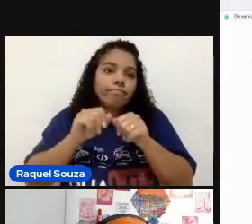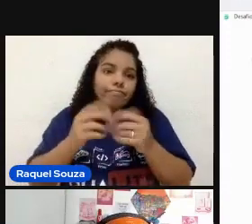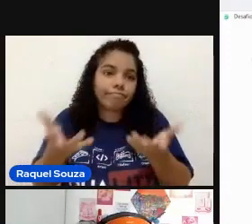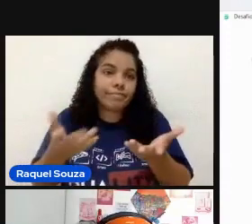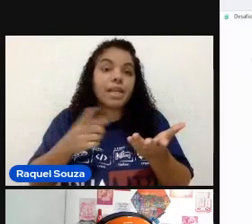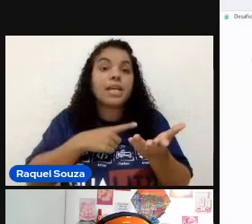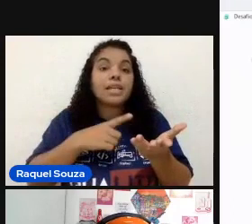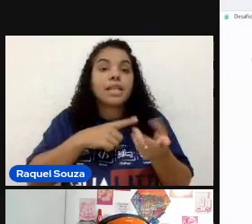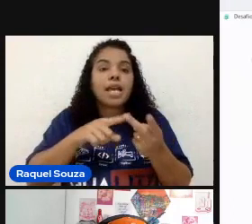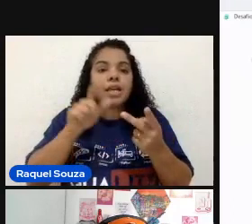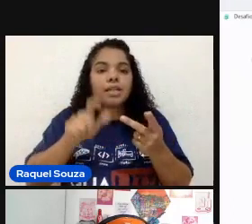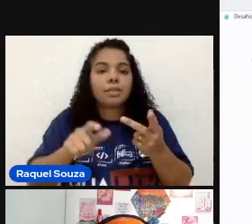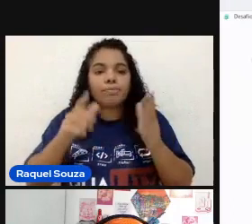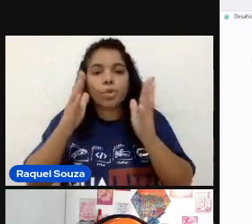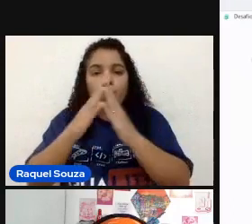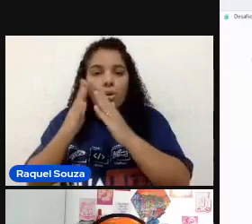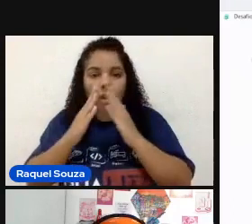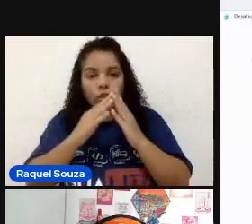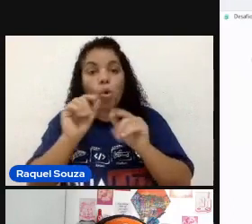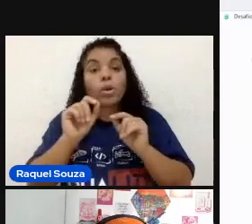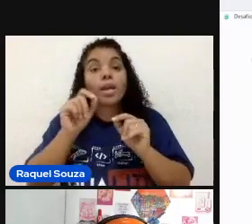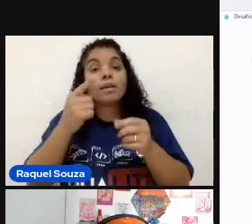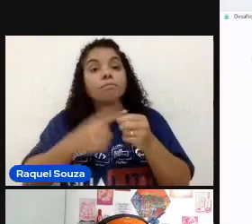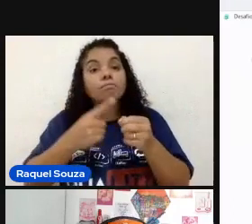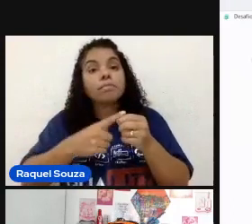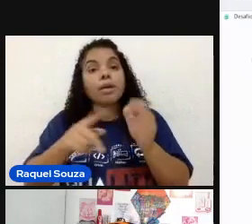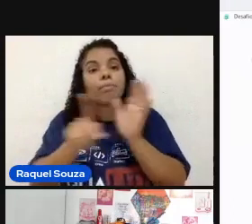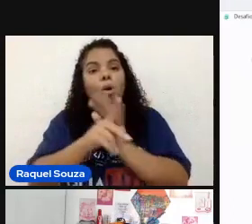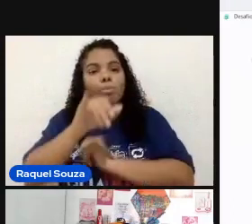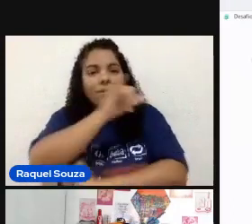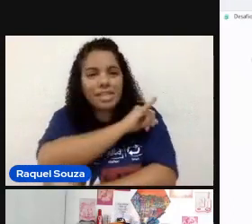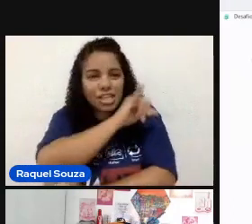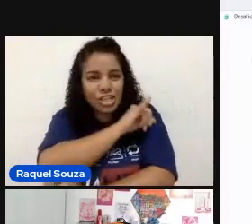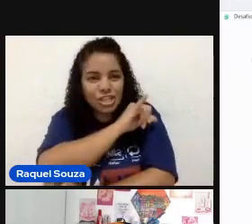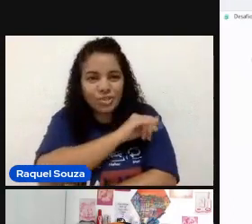os moradores. Quem é da cidade do Rio de Janeiro,